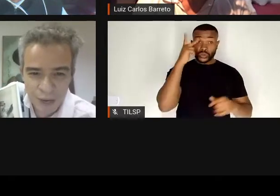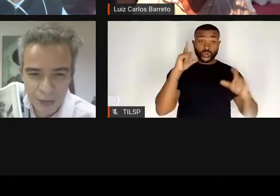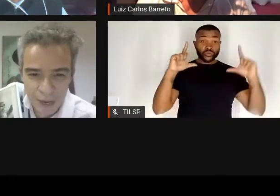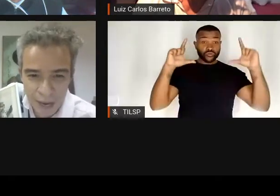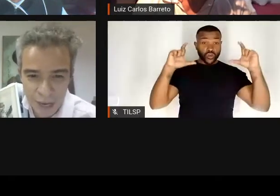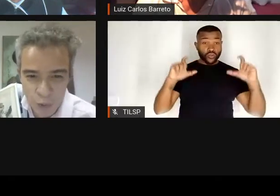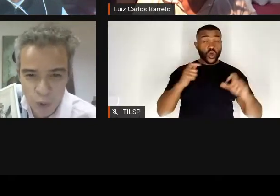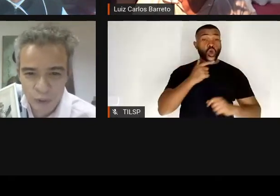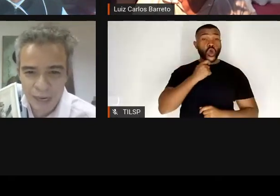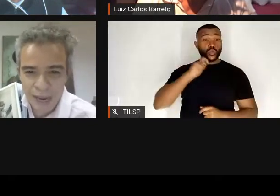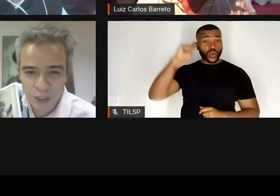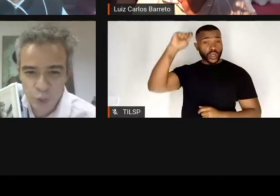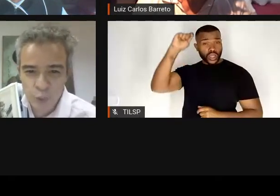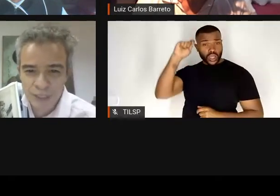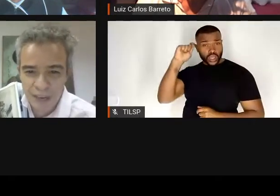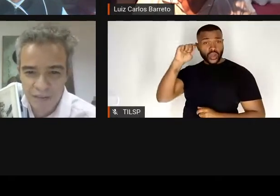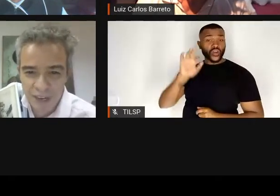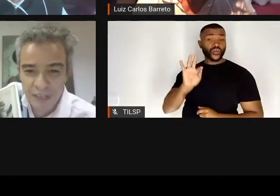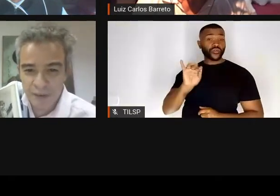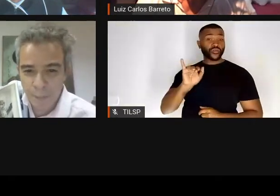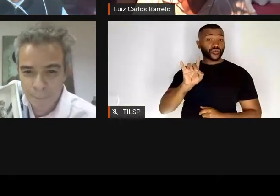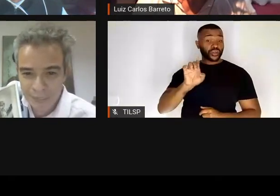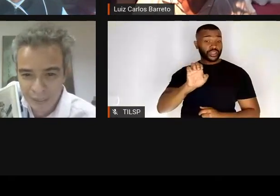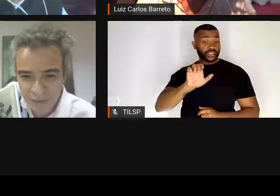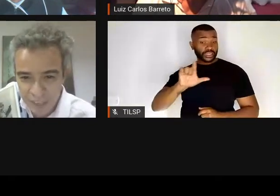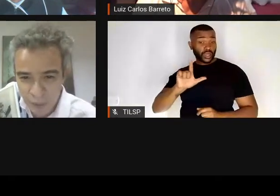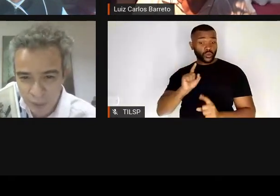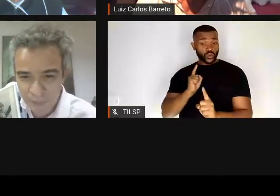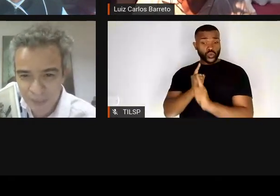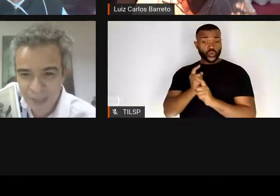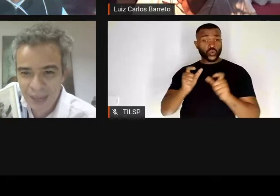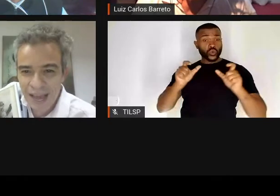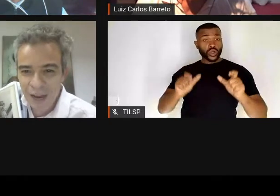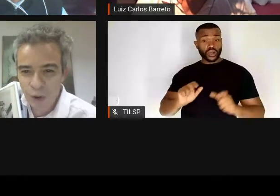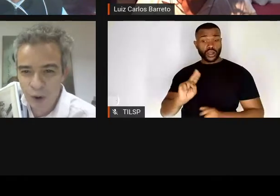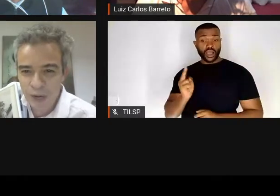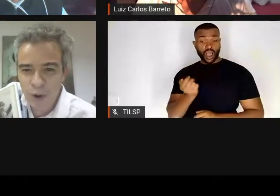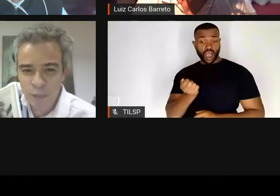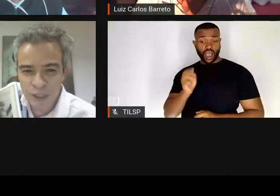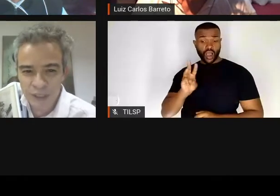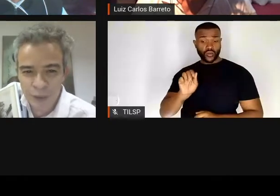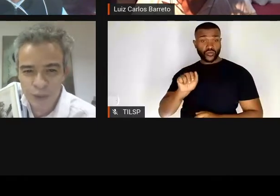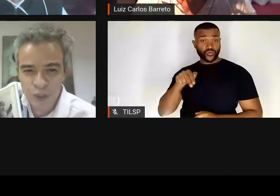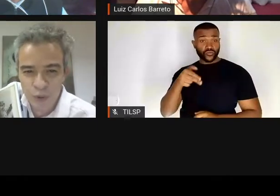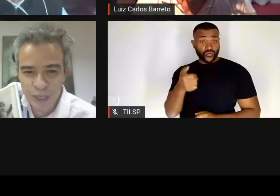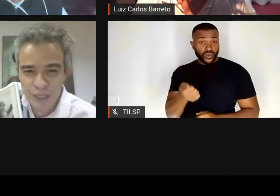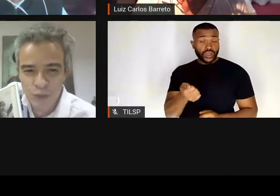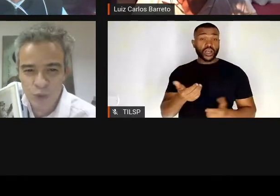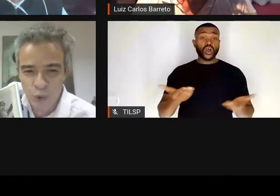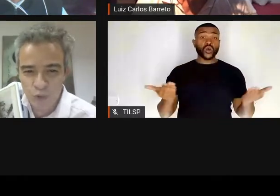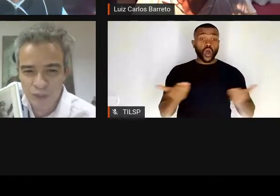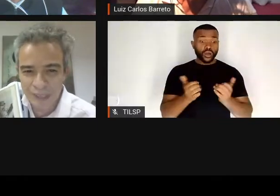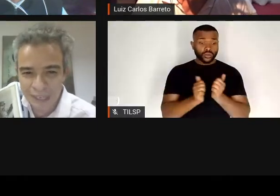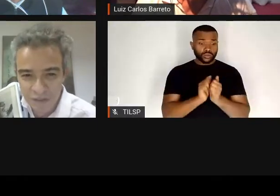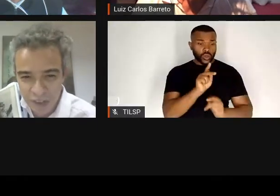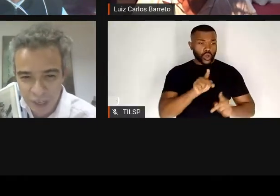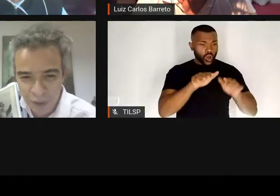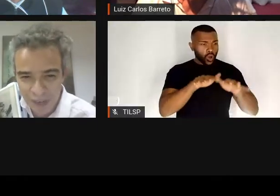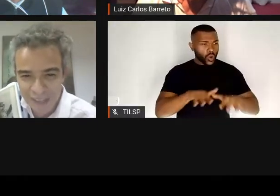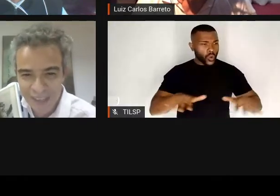Castro reencontra as ruas de Havana, vírgula. Agora com a multidão de sorriso